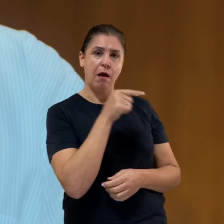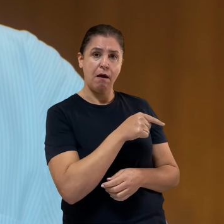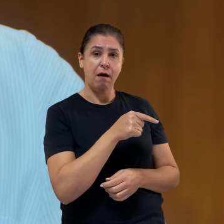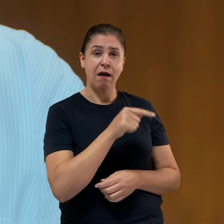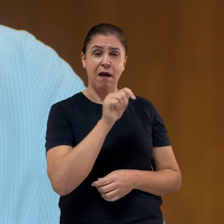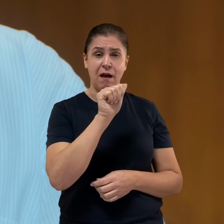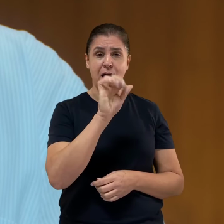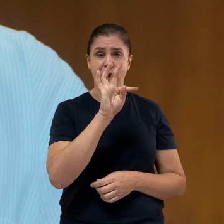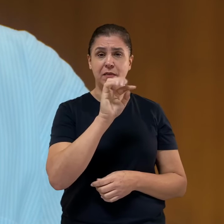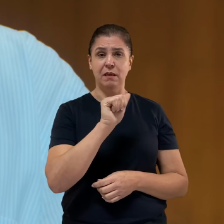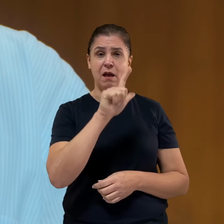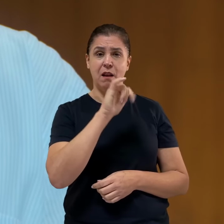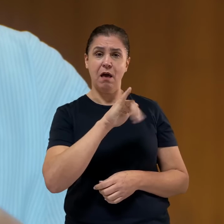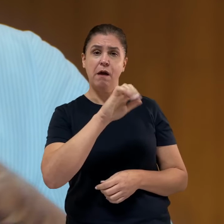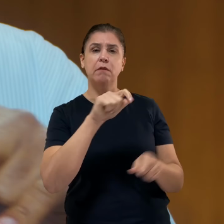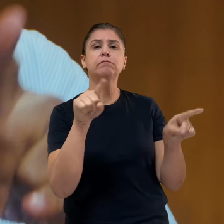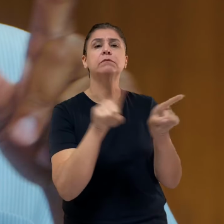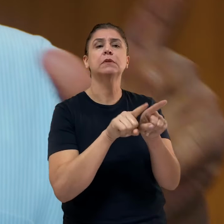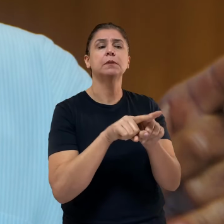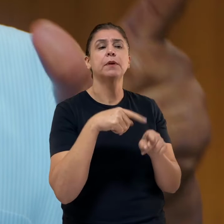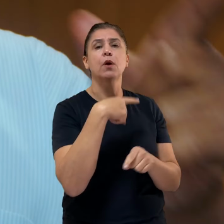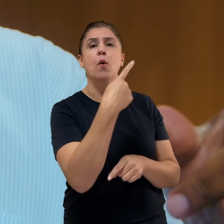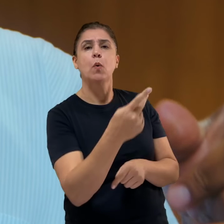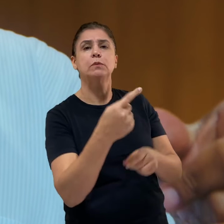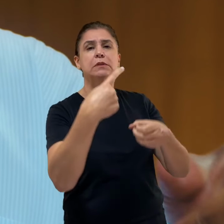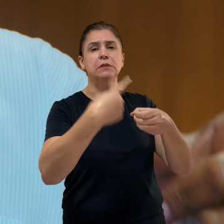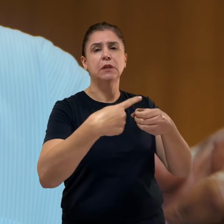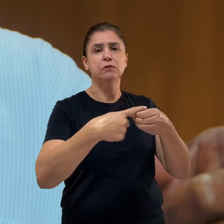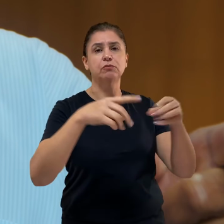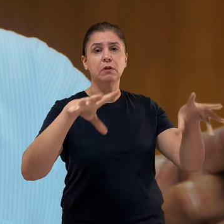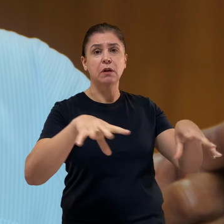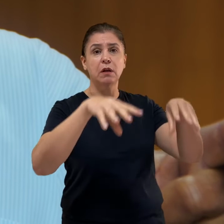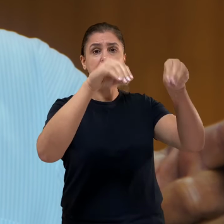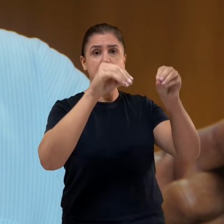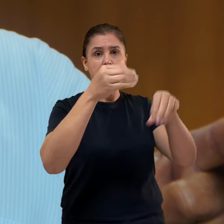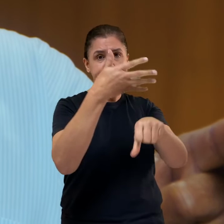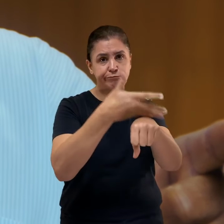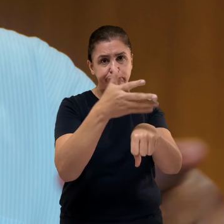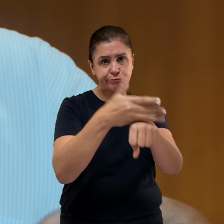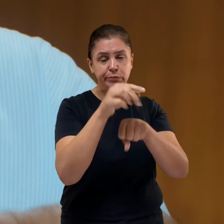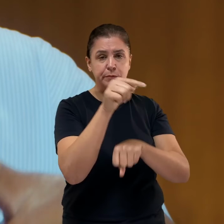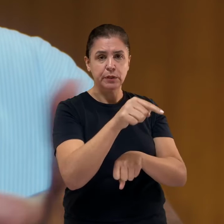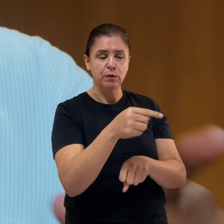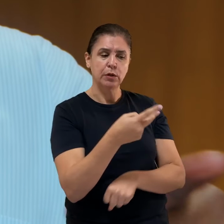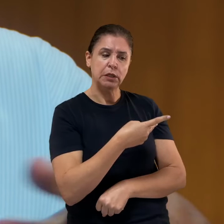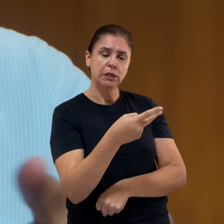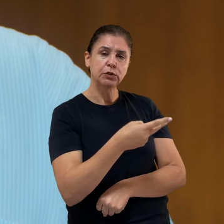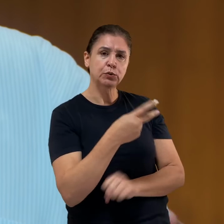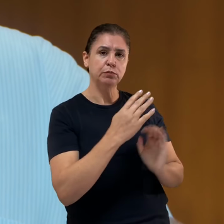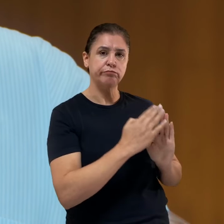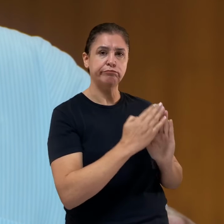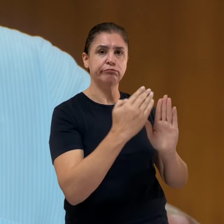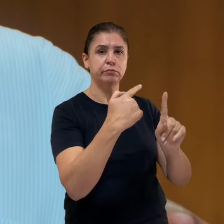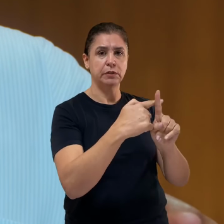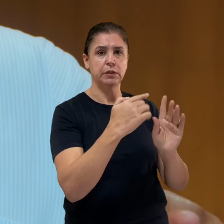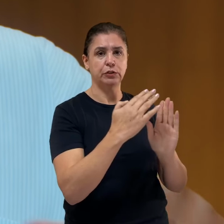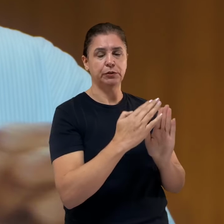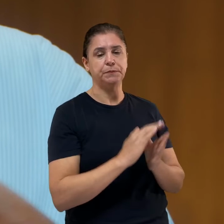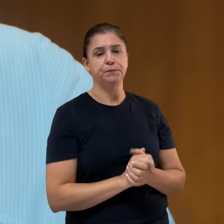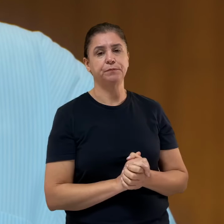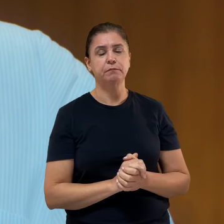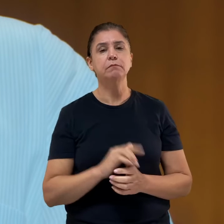Atendi Atalaia e também Presidente Castelo Branco. Então, atendi as duas paróquias.